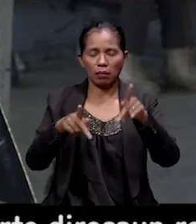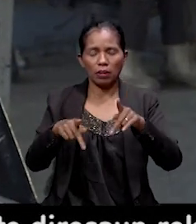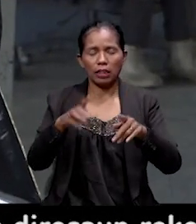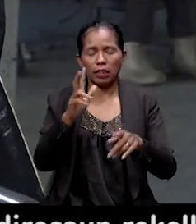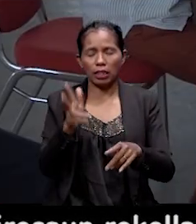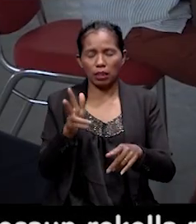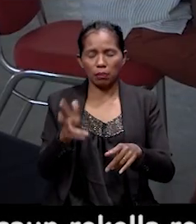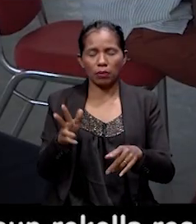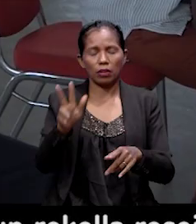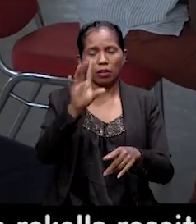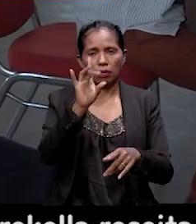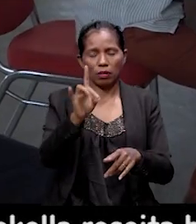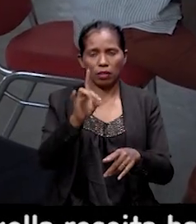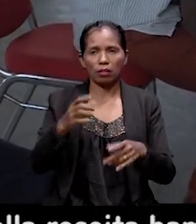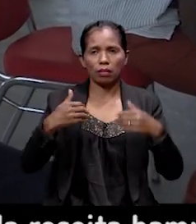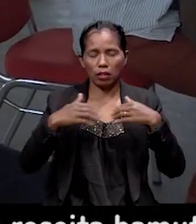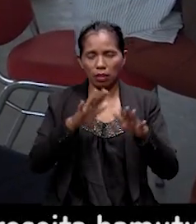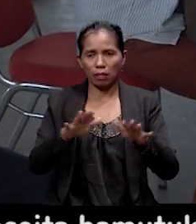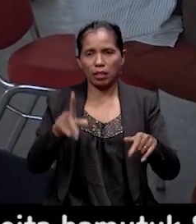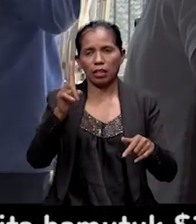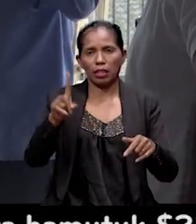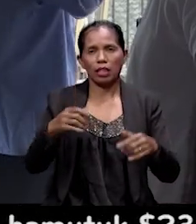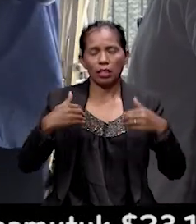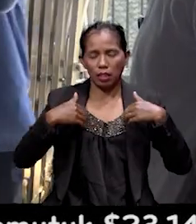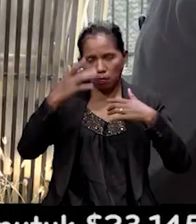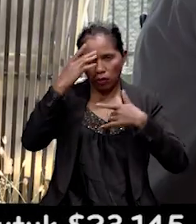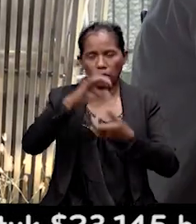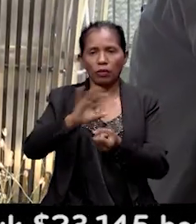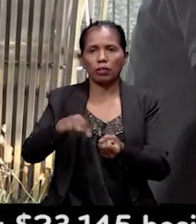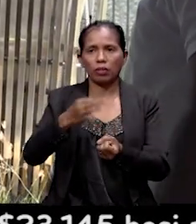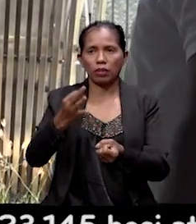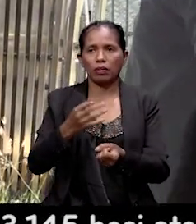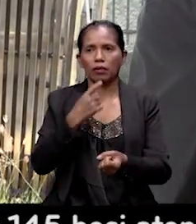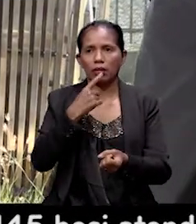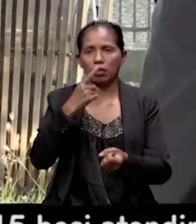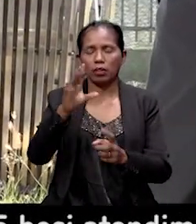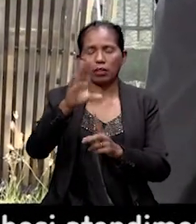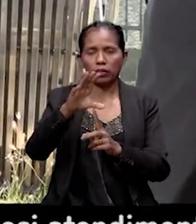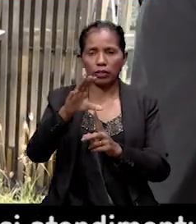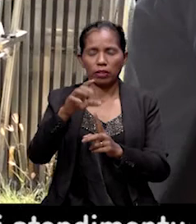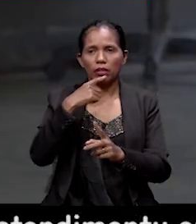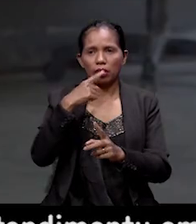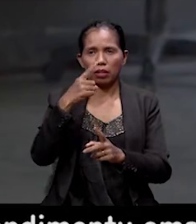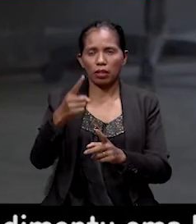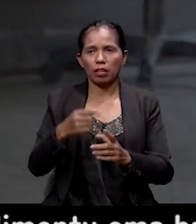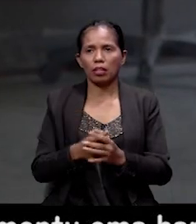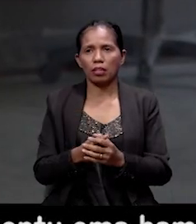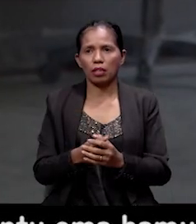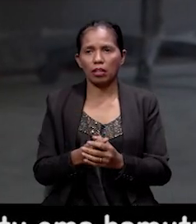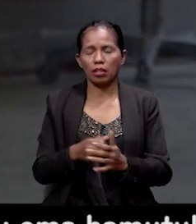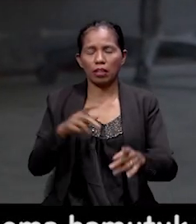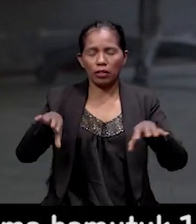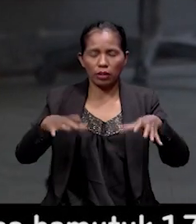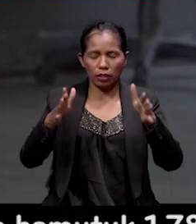resingualo no Labarik ida confirmado positivo COVID-19. Sifika civil Francisco Maré de Vasconcelos Chateten, funcionário sirne